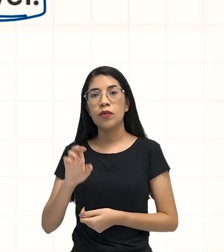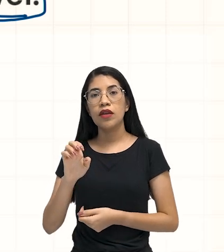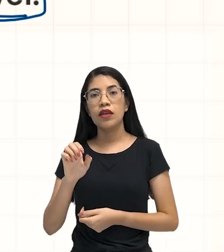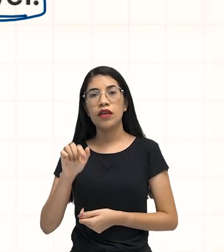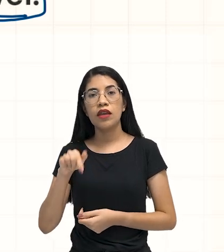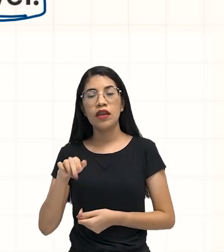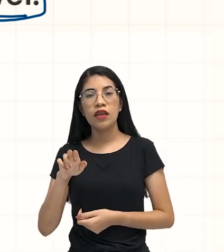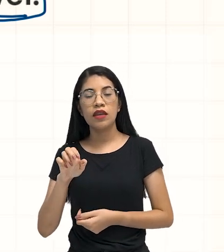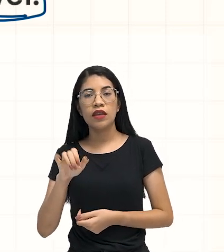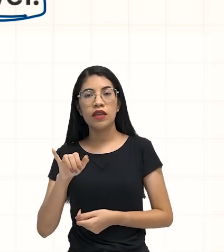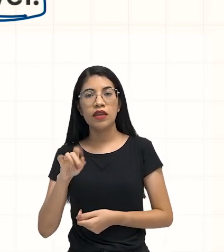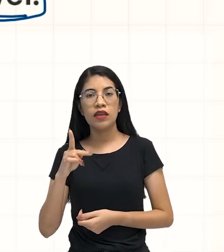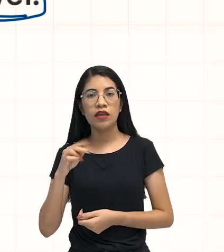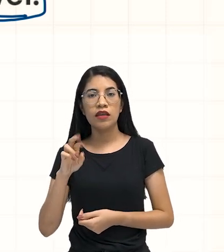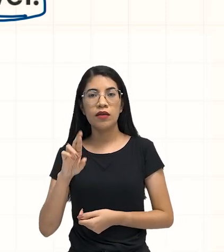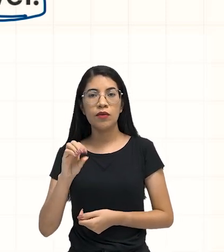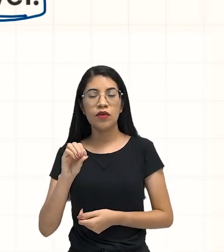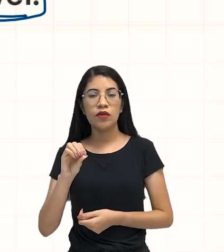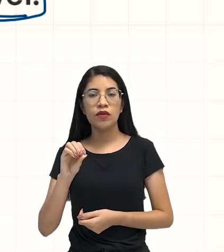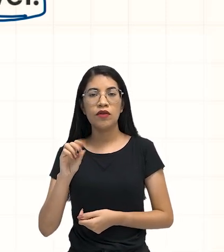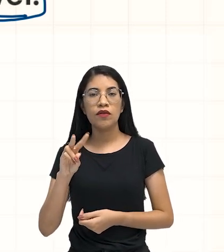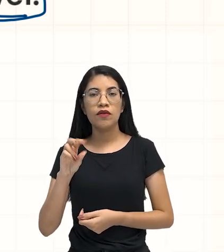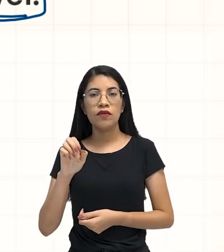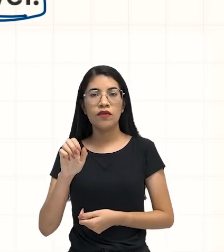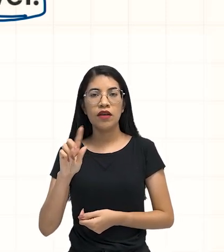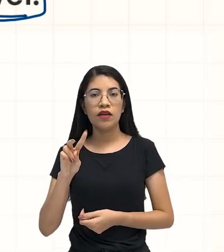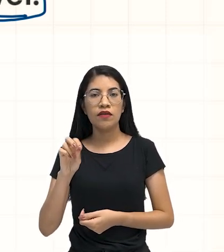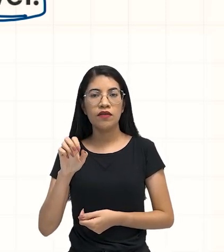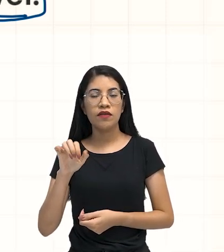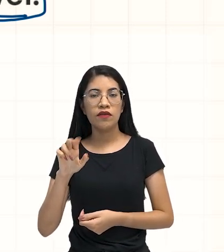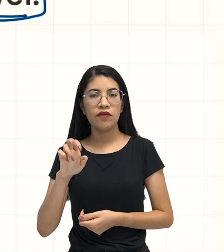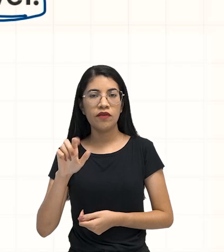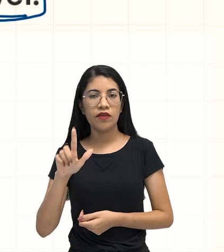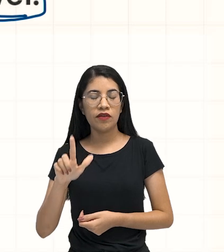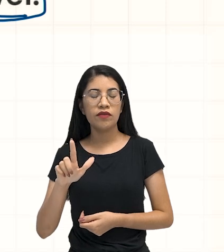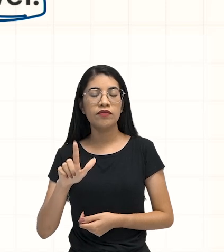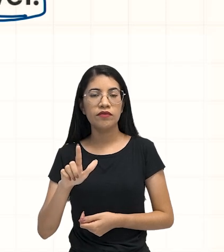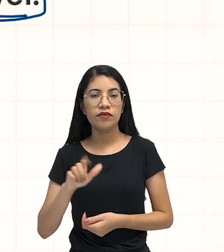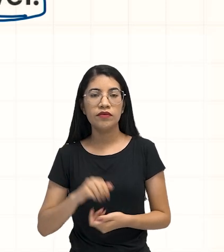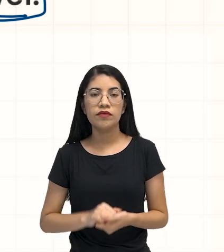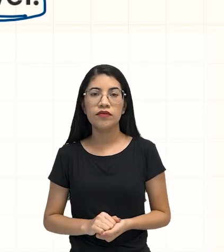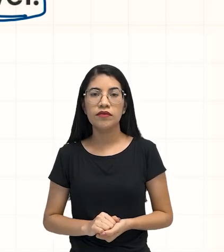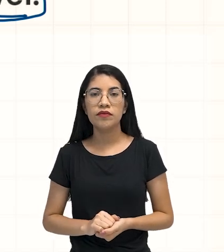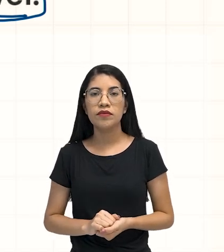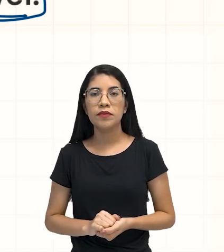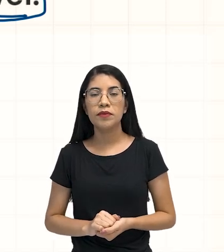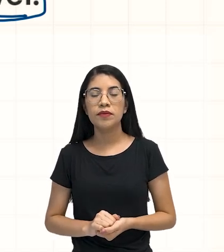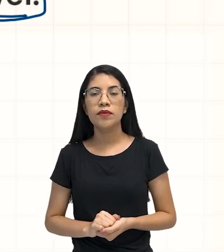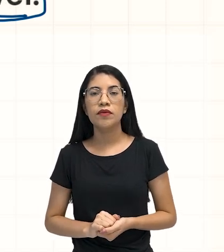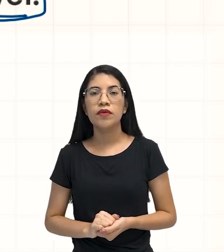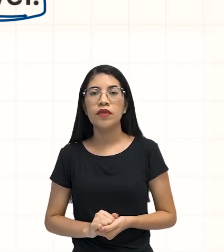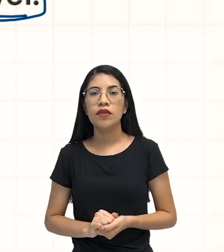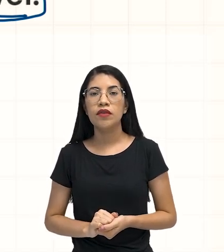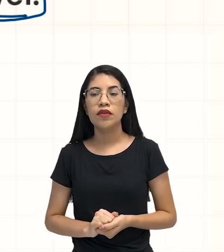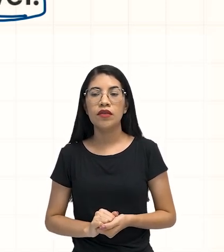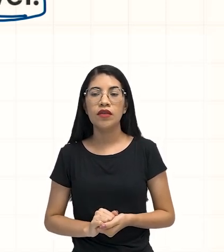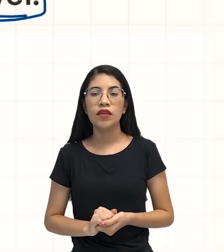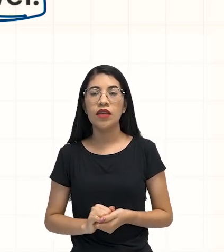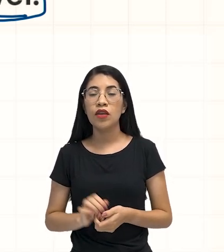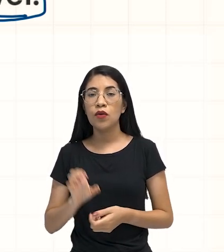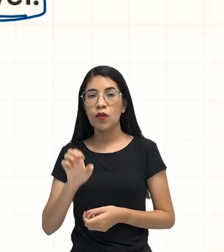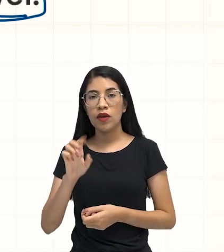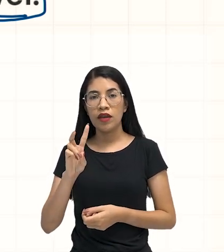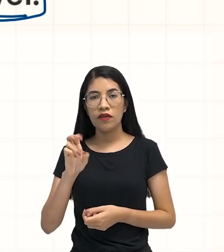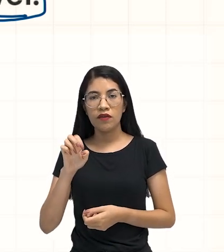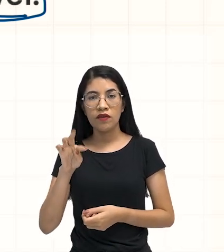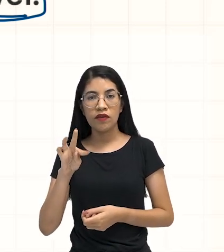de... Esse espaço amostral, né? É chamado de equiprovável. E o evento é um